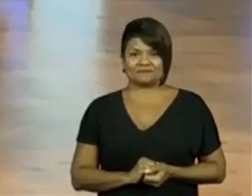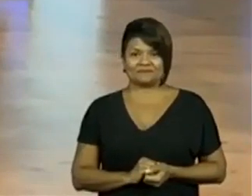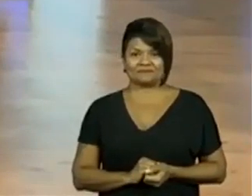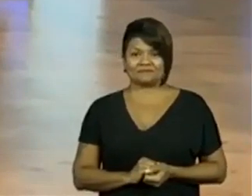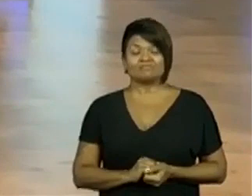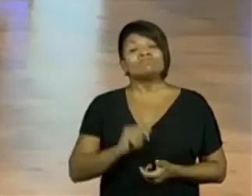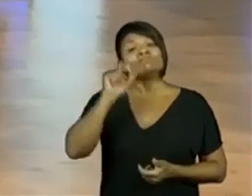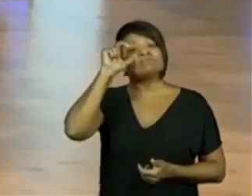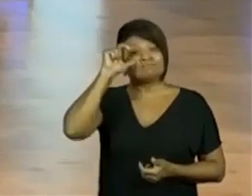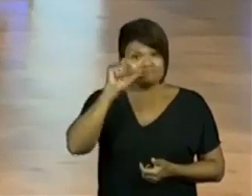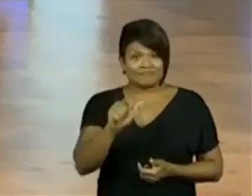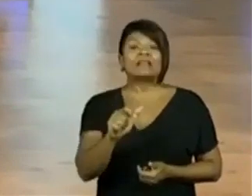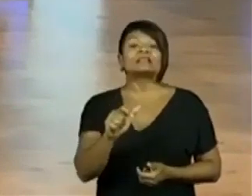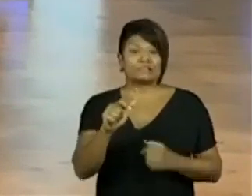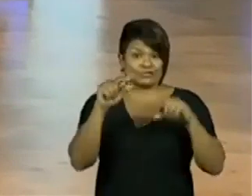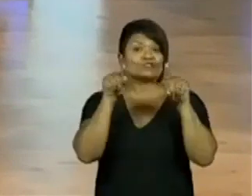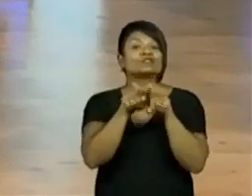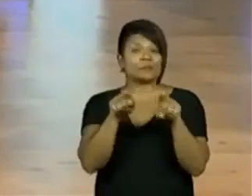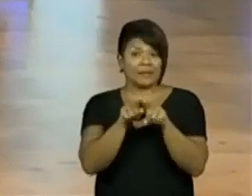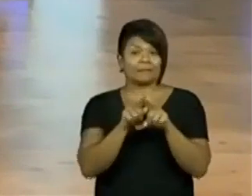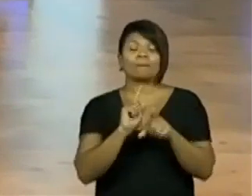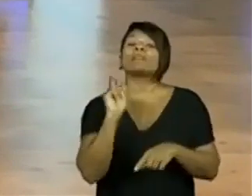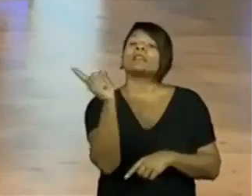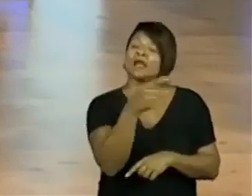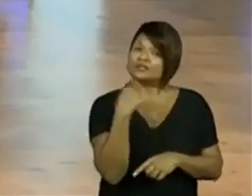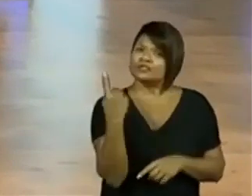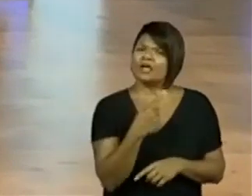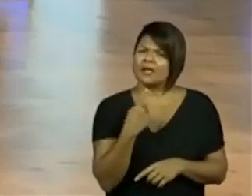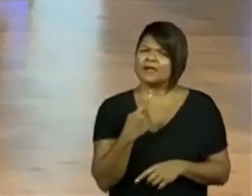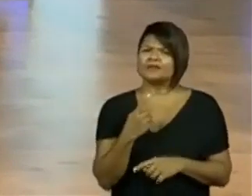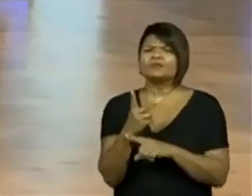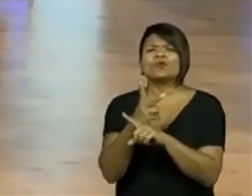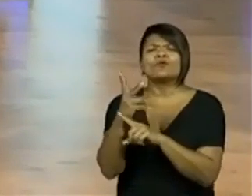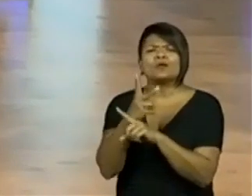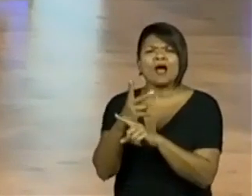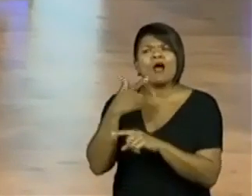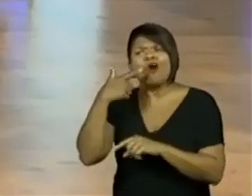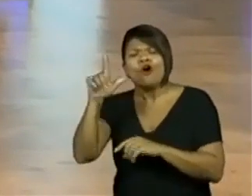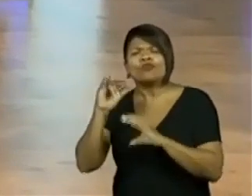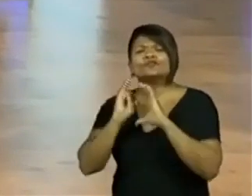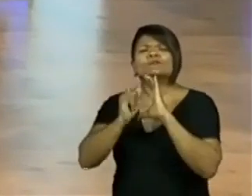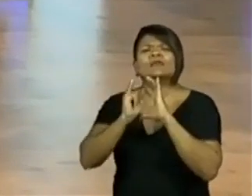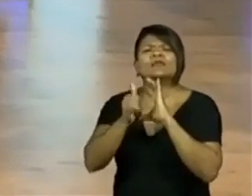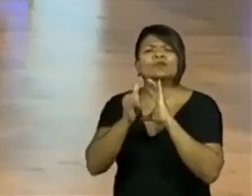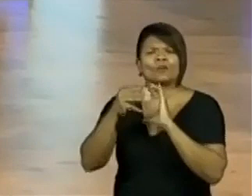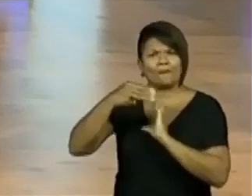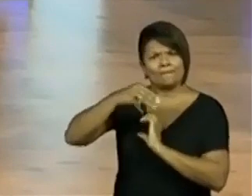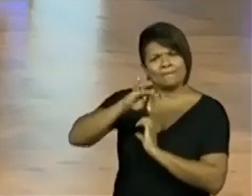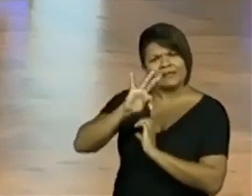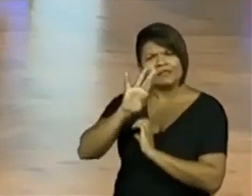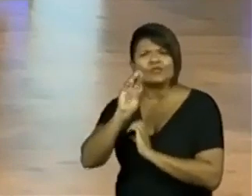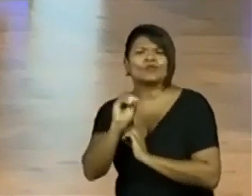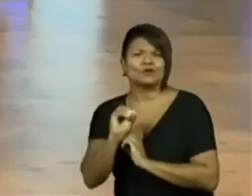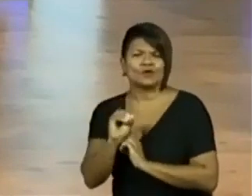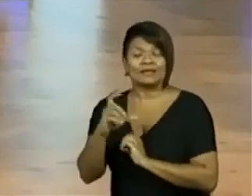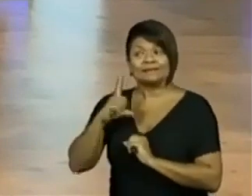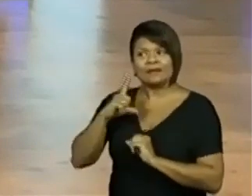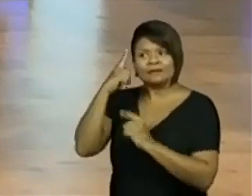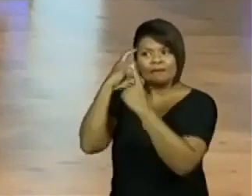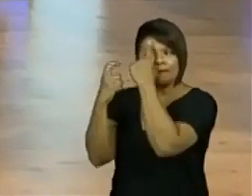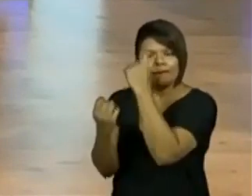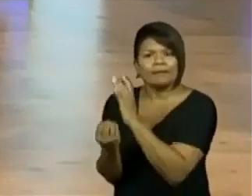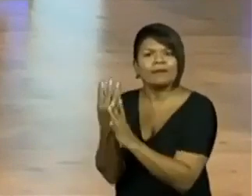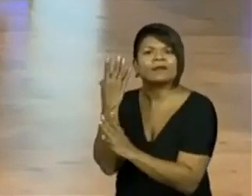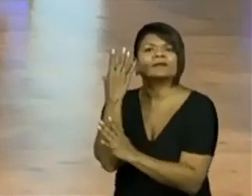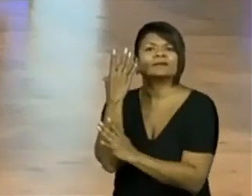E é interessante também a gente buscar outros mitos fundadores, outros mitos de criação,